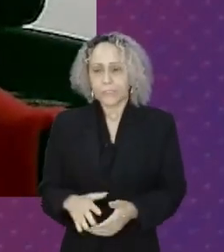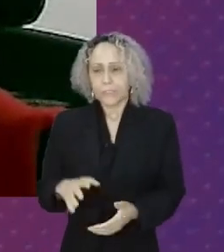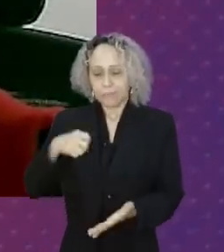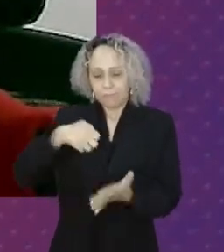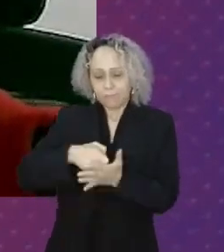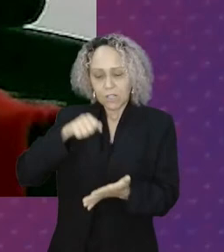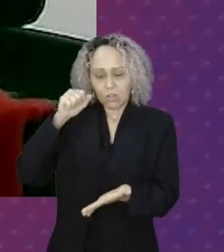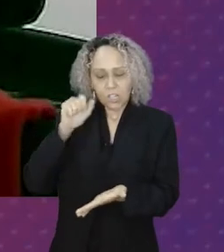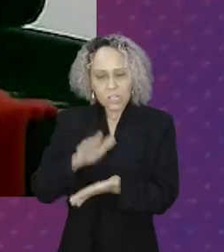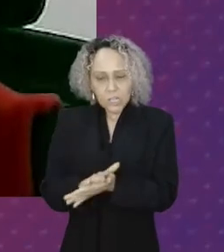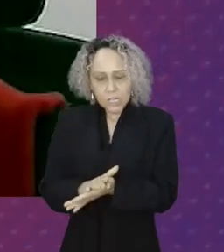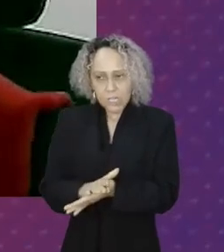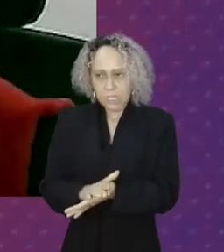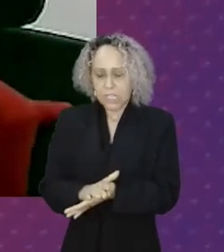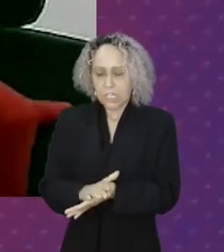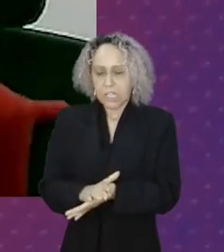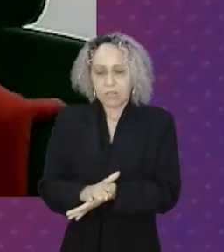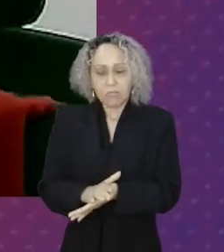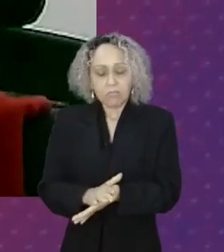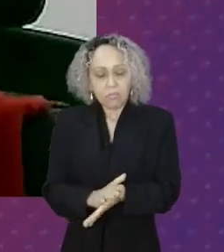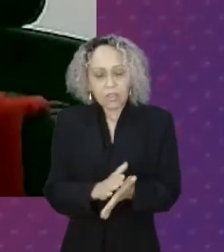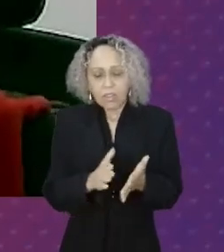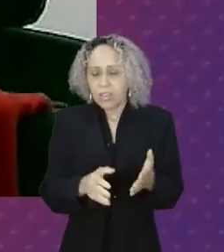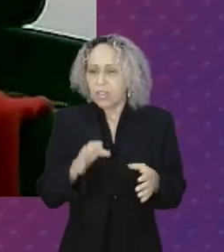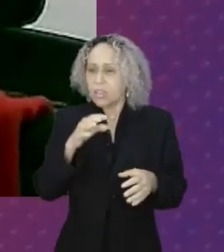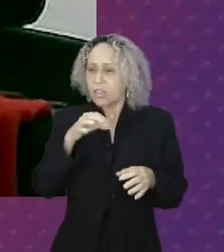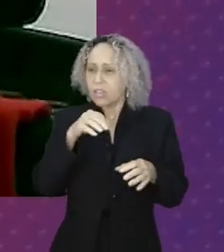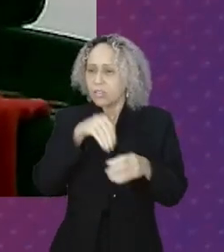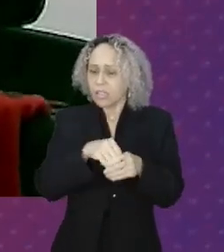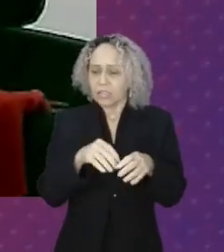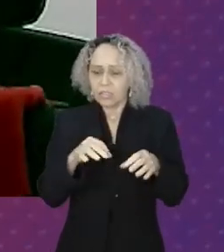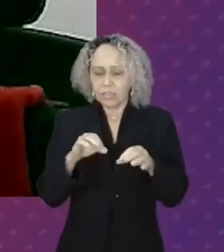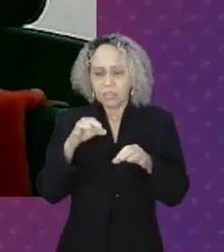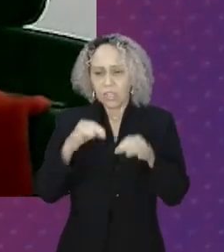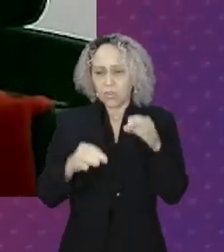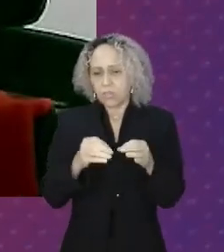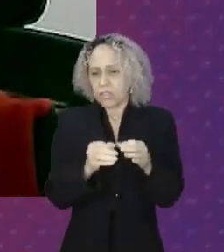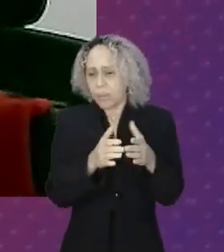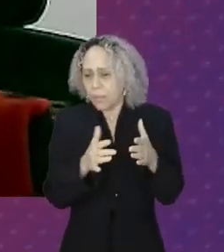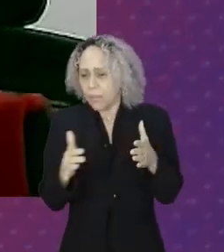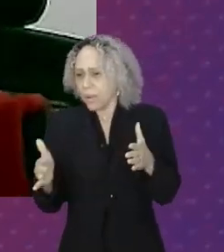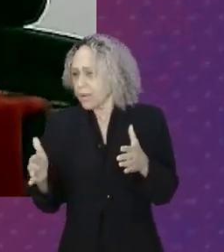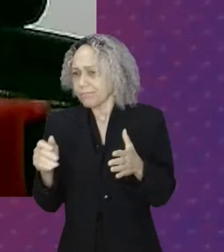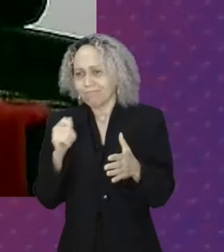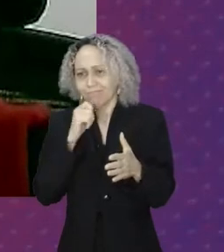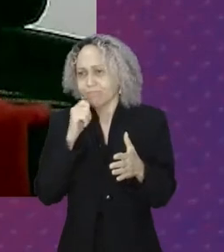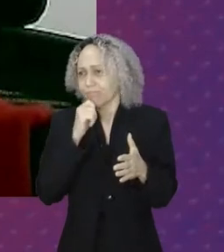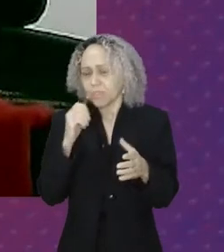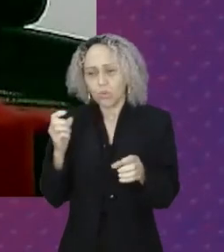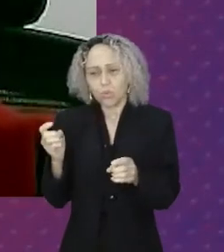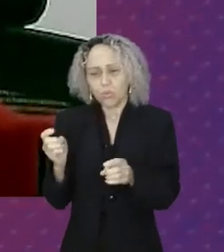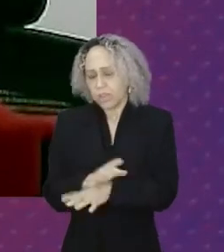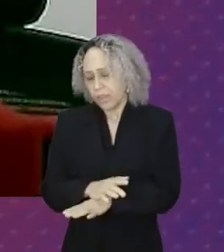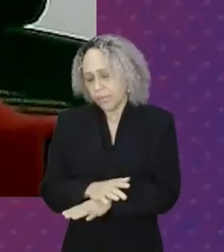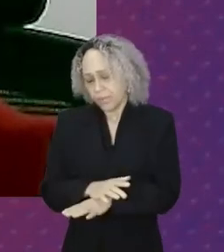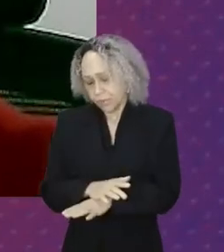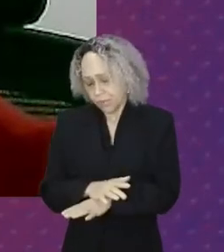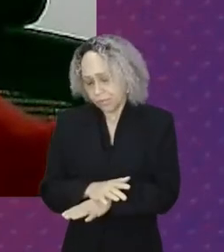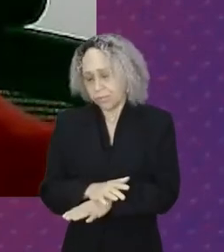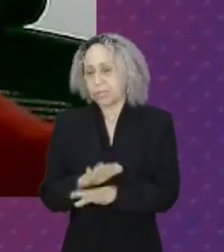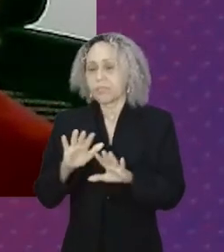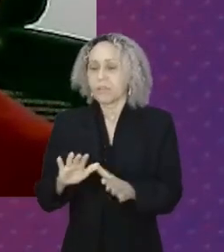ainda e que deixou de ser crime hoje, aquele fato da lei de licitações, e